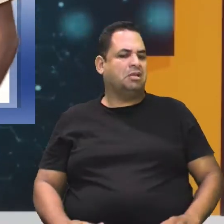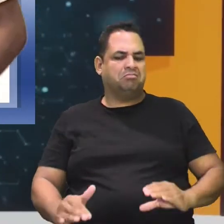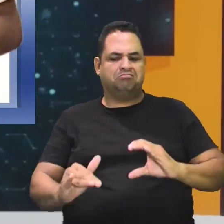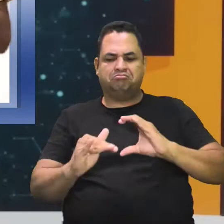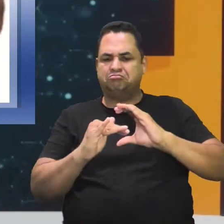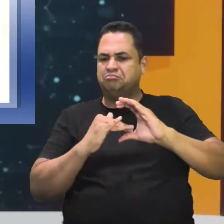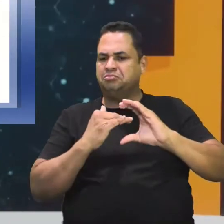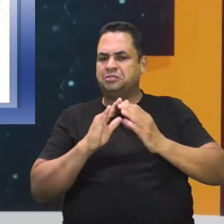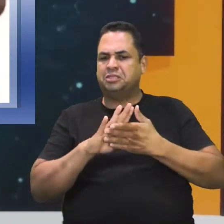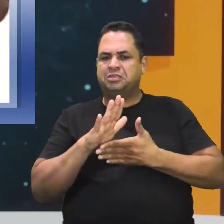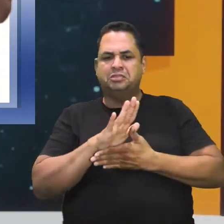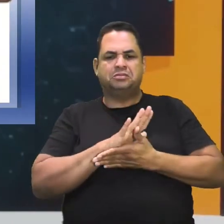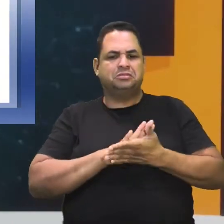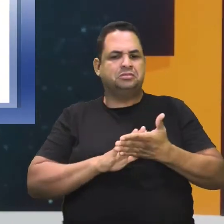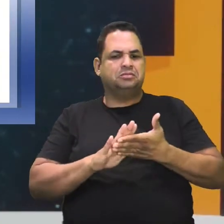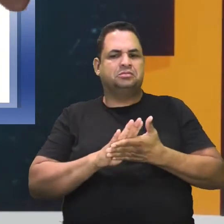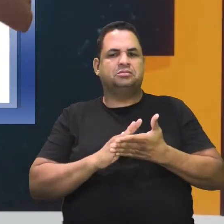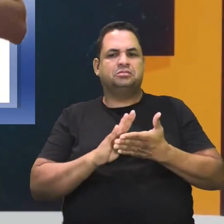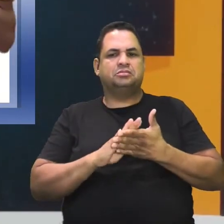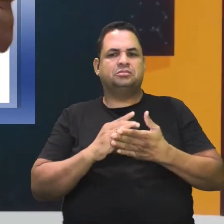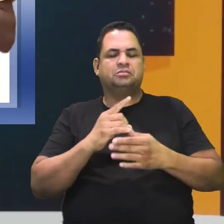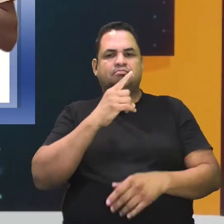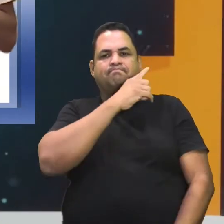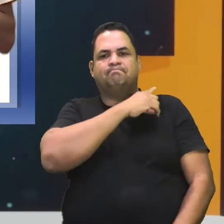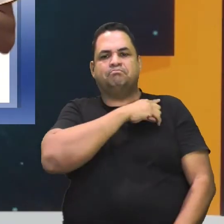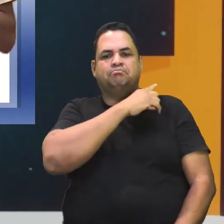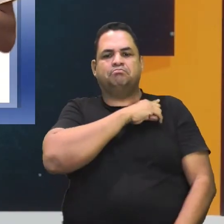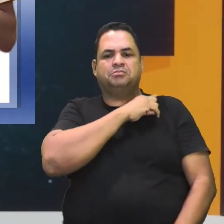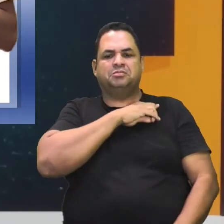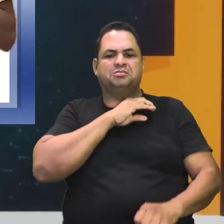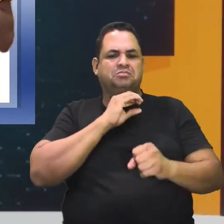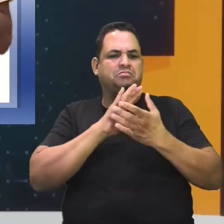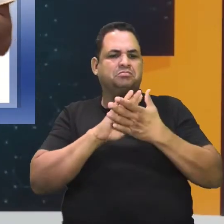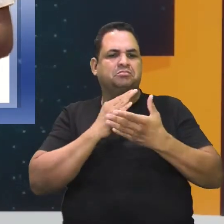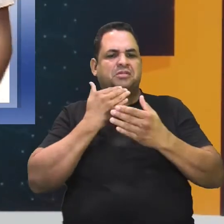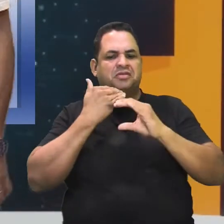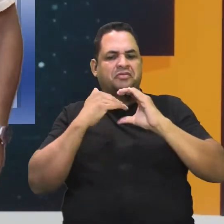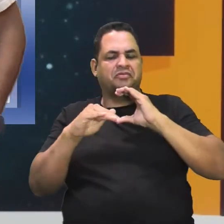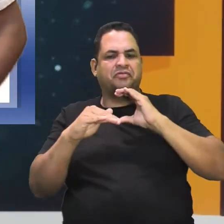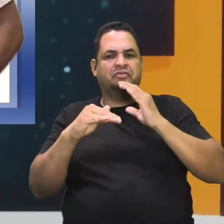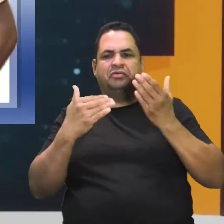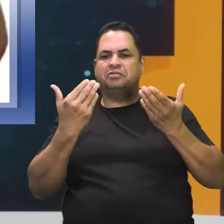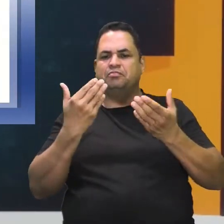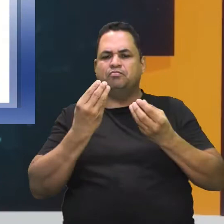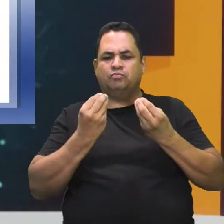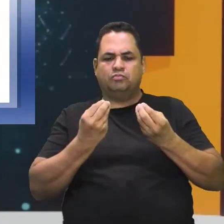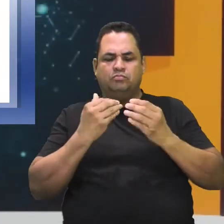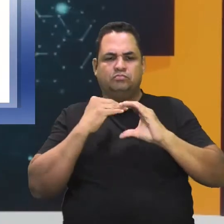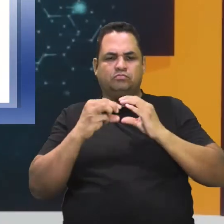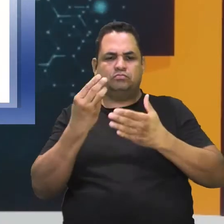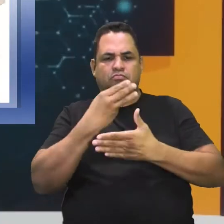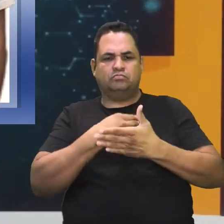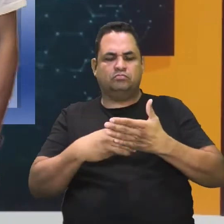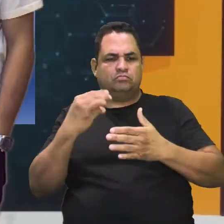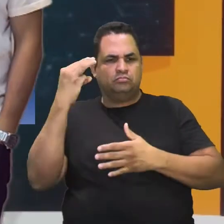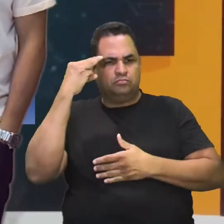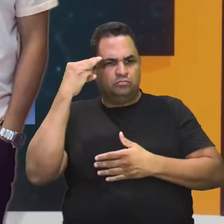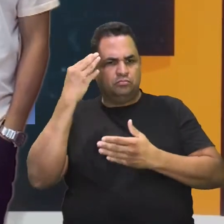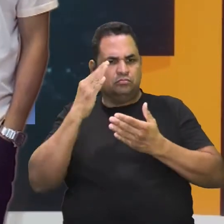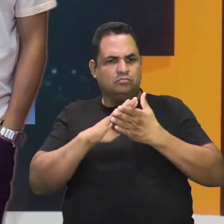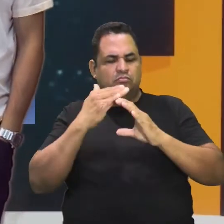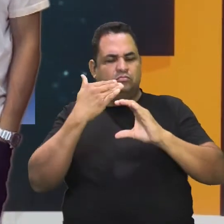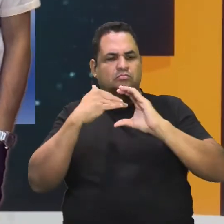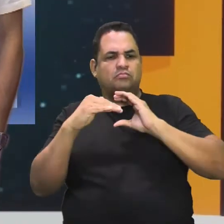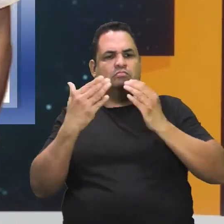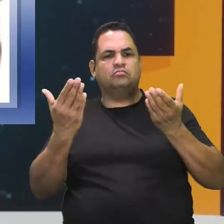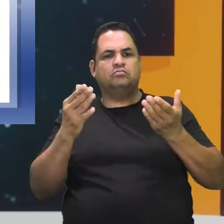mental, terceirão. O primeiro ano nos encheu de mapa mental. Verdade. Vamos movimentar Terceirão essa tá de galera aí. matar. Façam os mapas mentais,